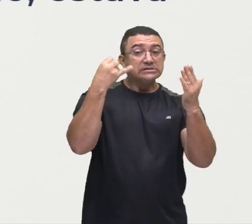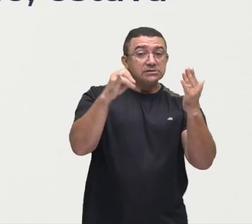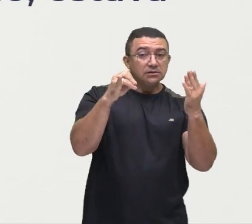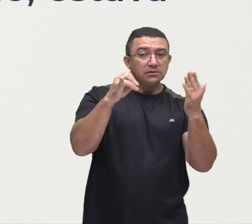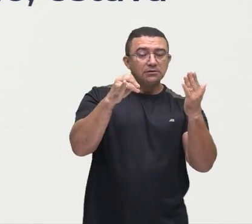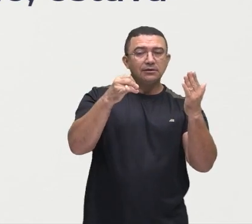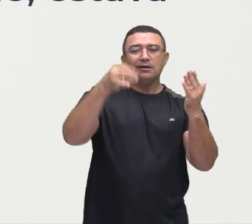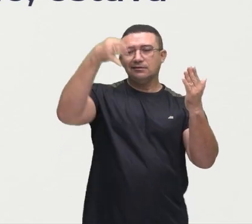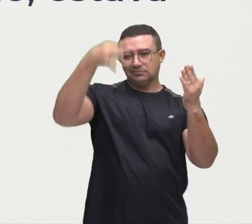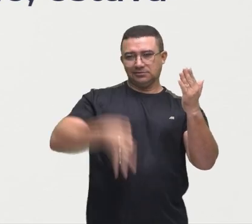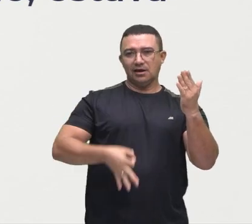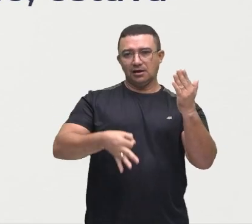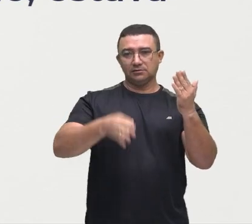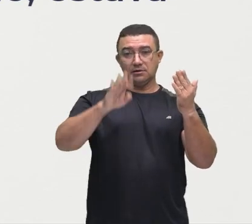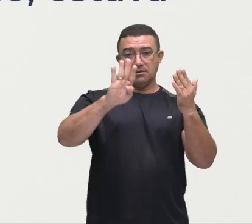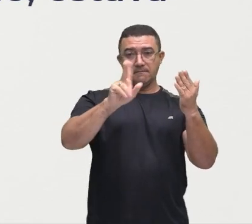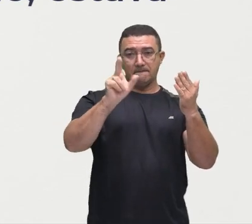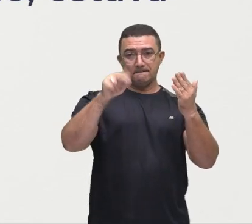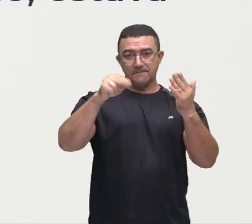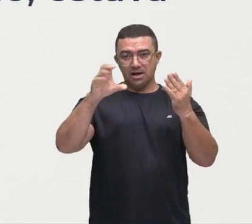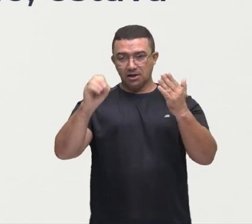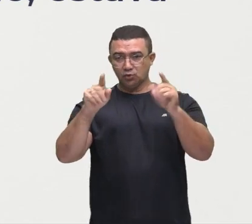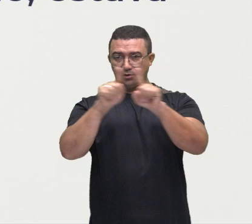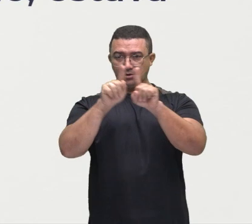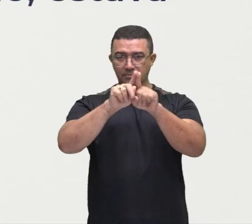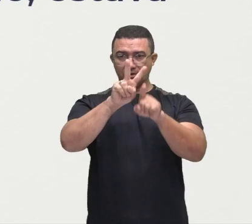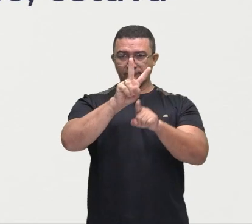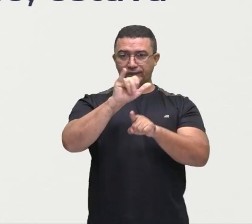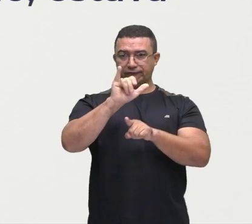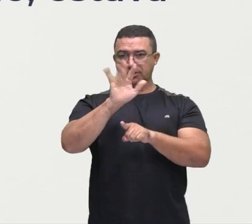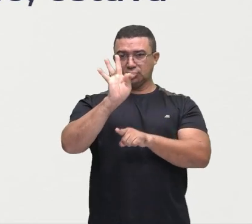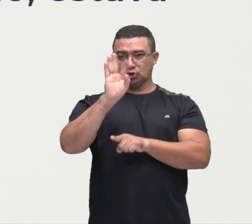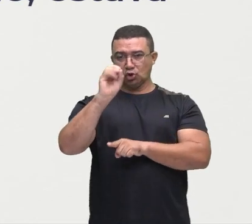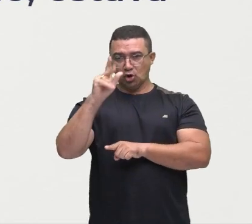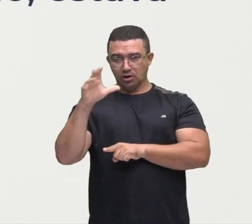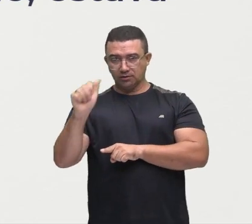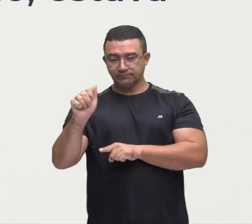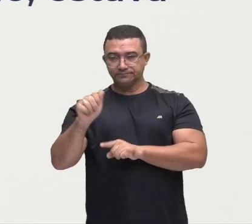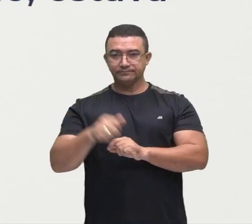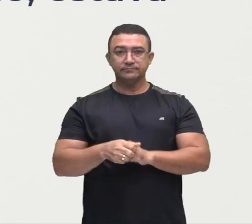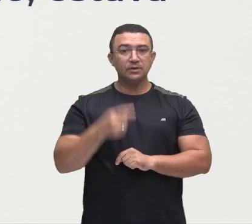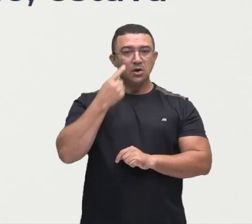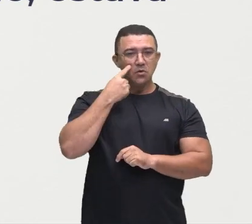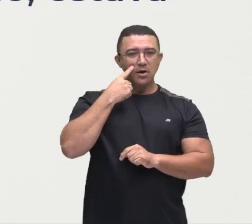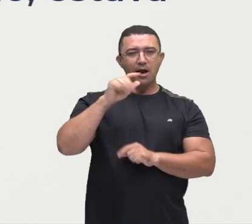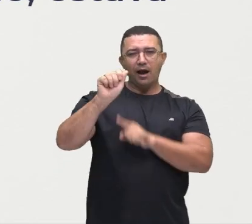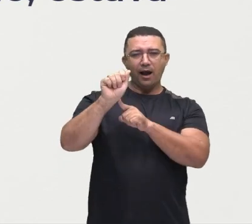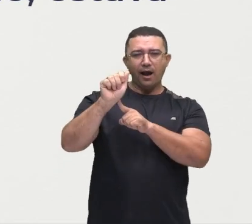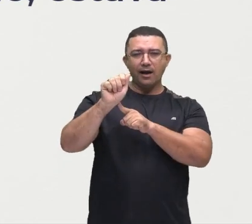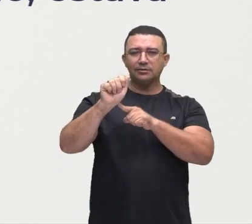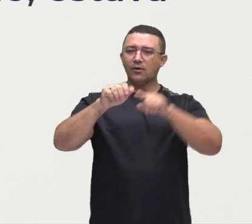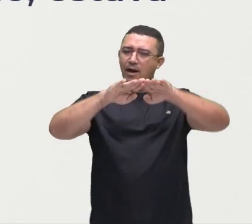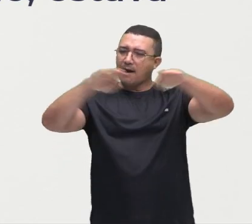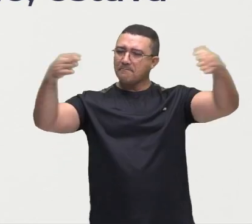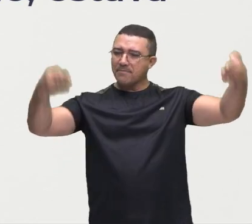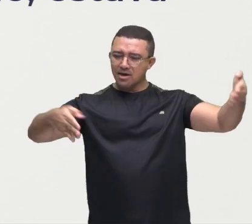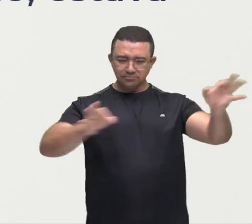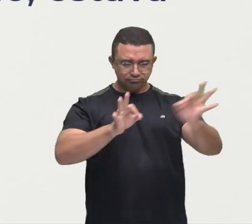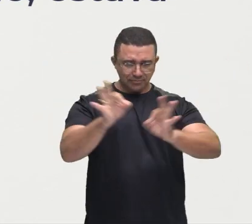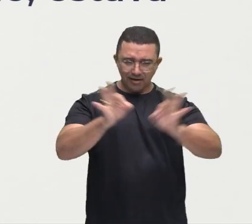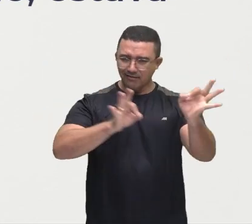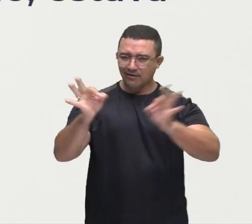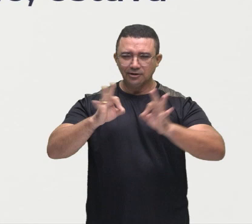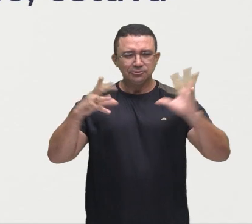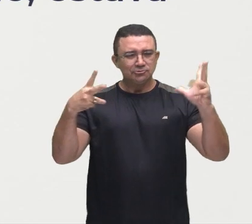o Breno e se a Vitória acertaram. Vamos lá, letra A. A mesa arrumada com todo carinho